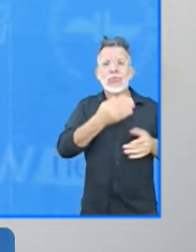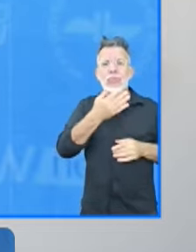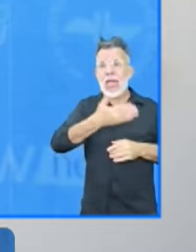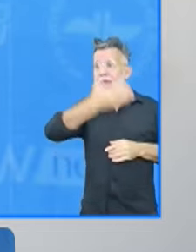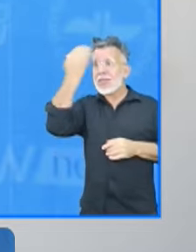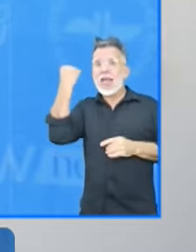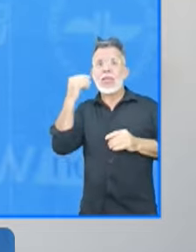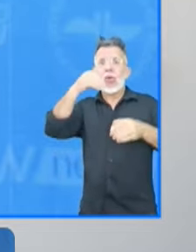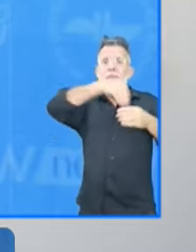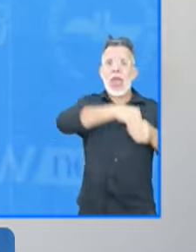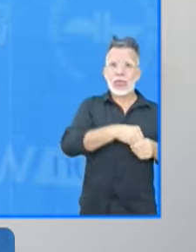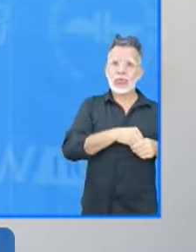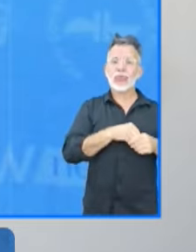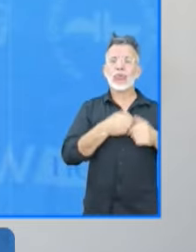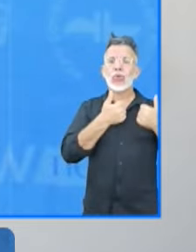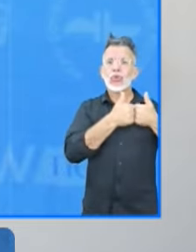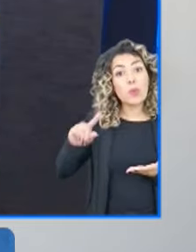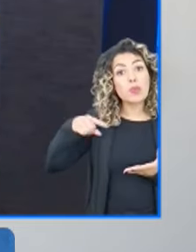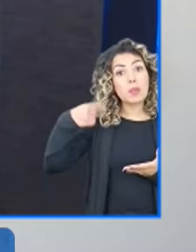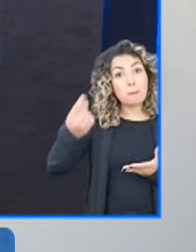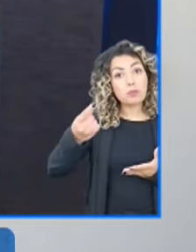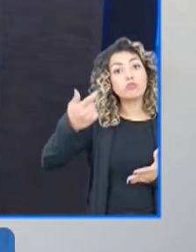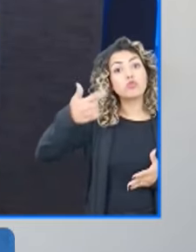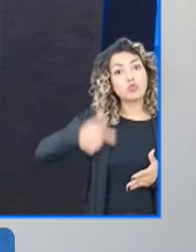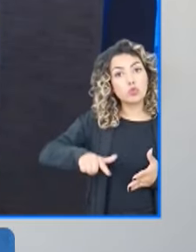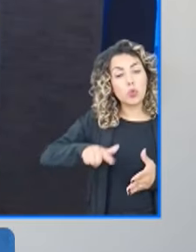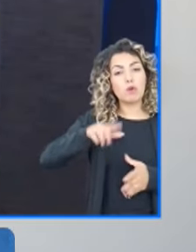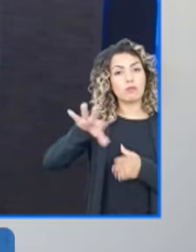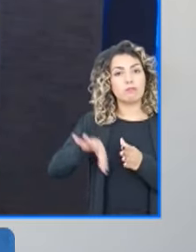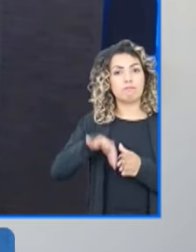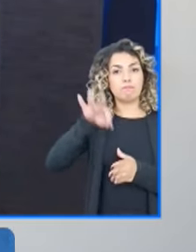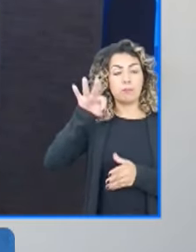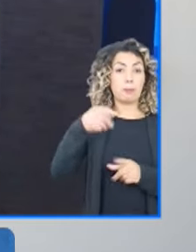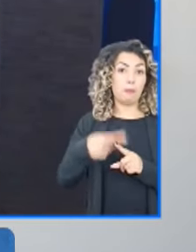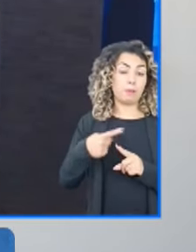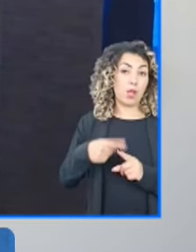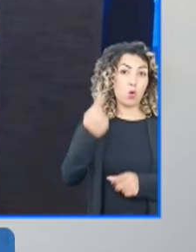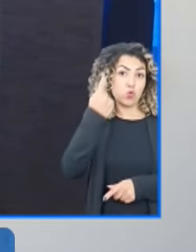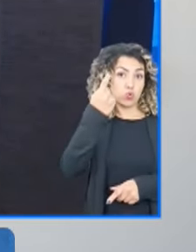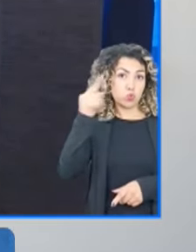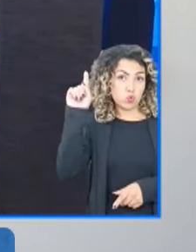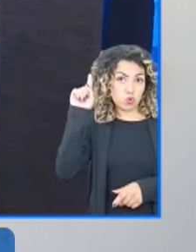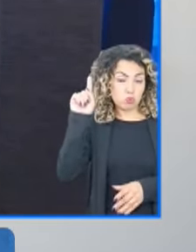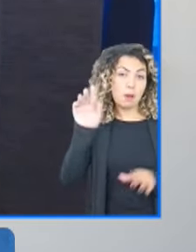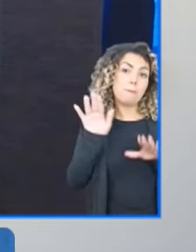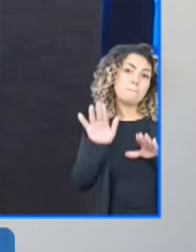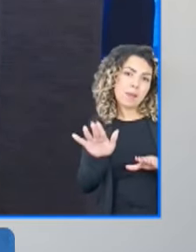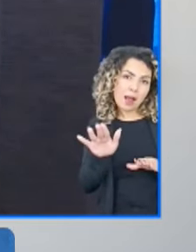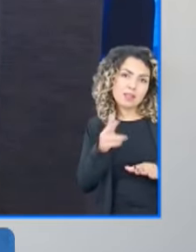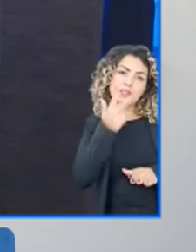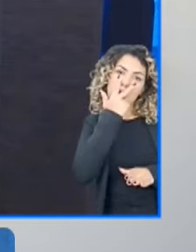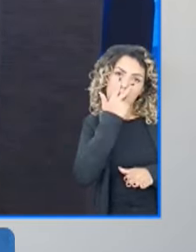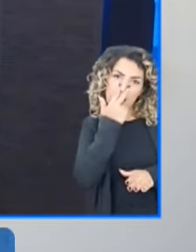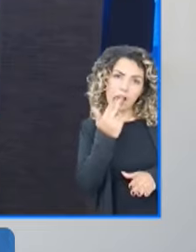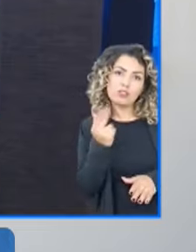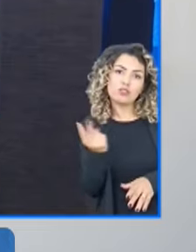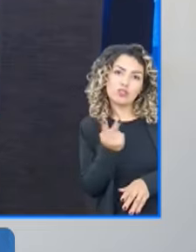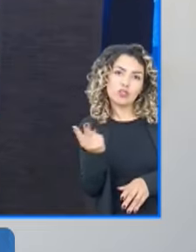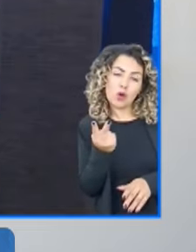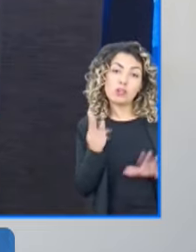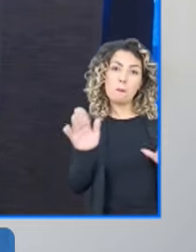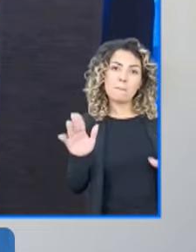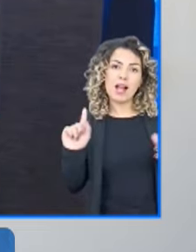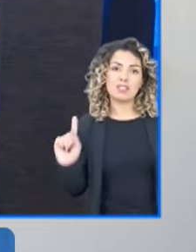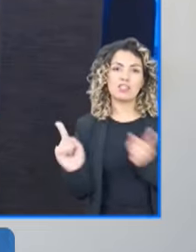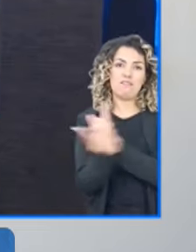isso é importante a gente ter em mente e trazer para a nossa audiência, porque o caso do debate do Flow, que aconteceu